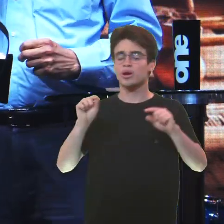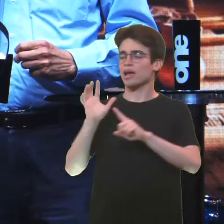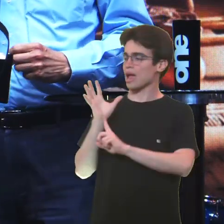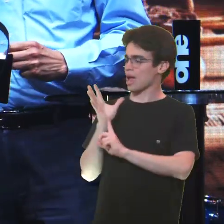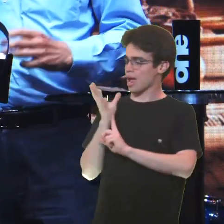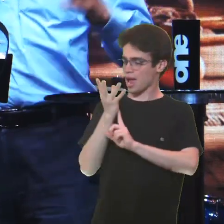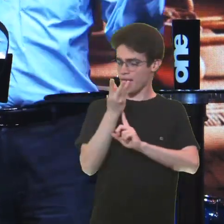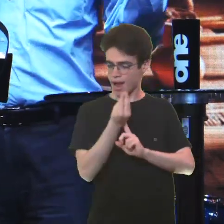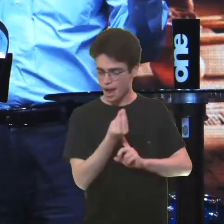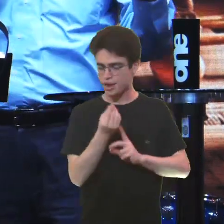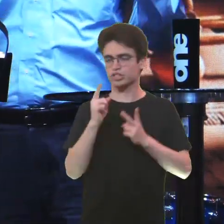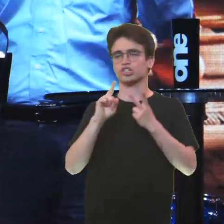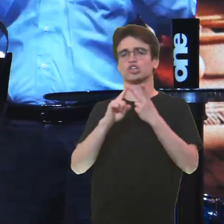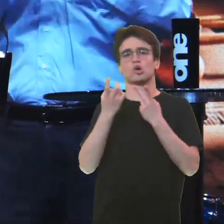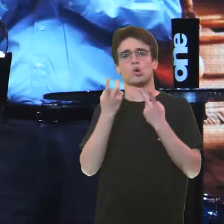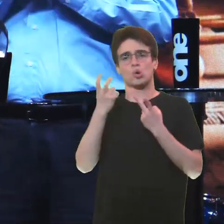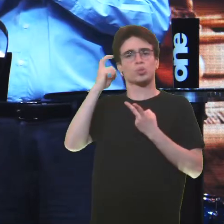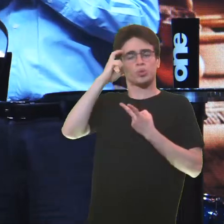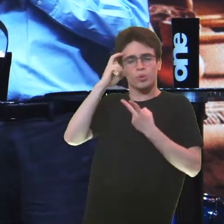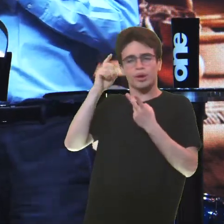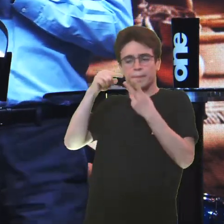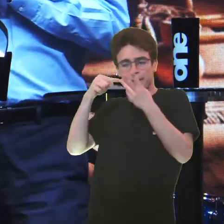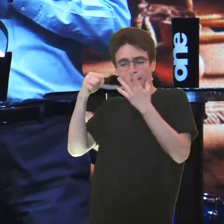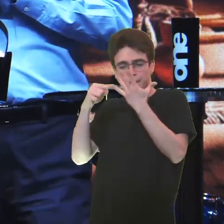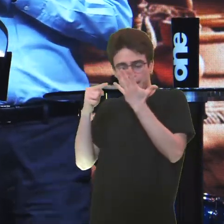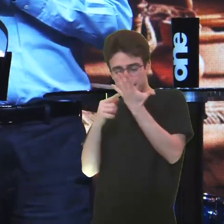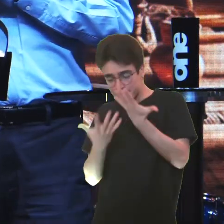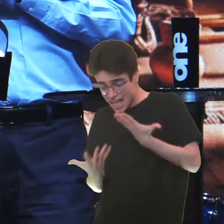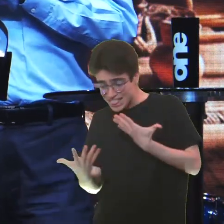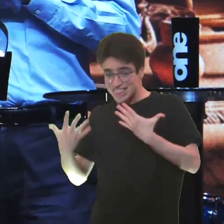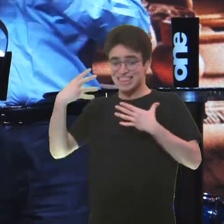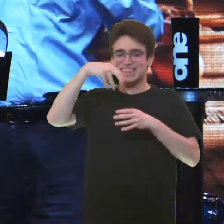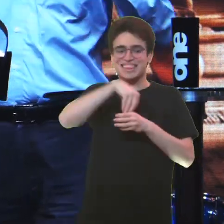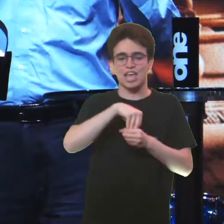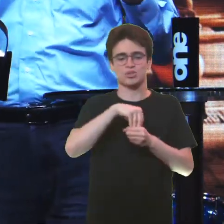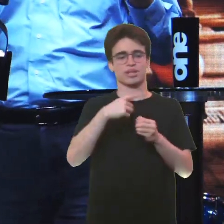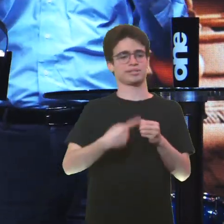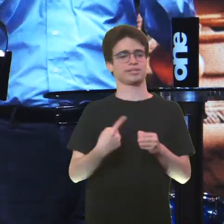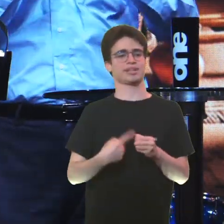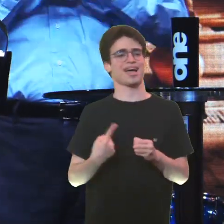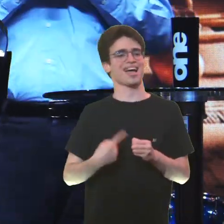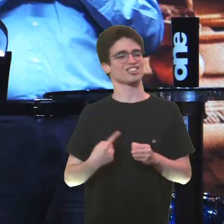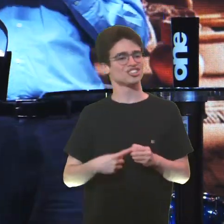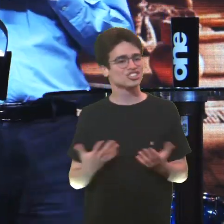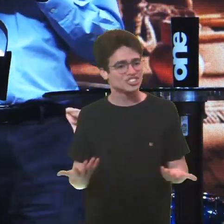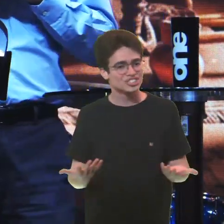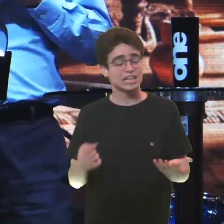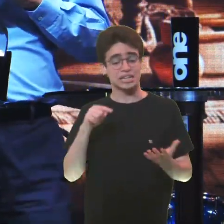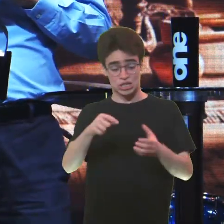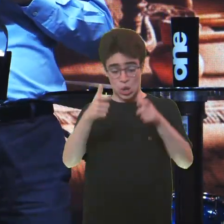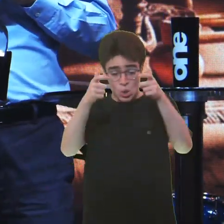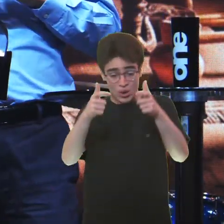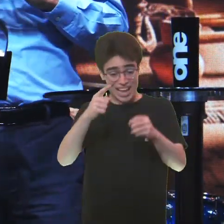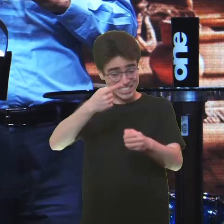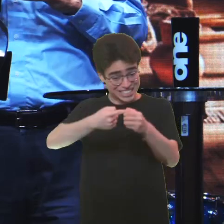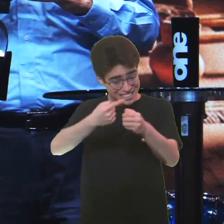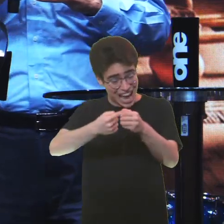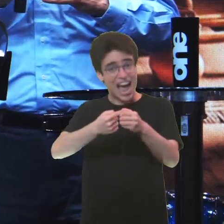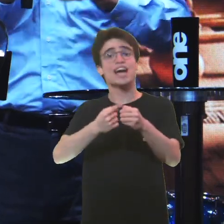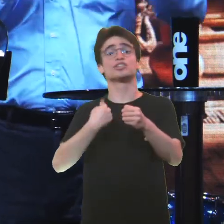a cultura se acumulan en las ciudades. são acumuladas nas cidades. Ahí es donde nos educamos. E é nesse lugar onde nós